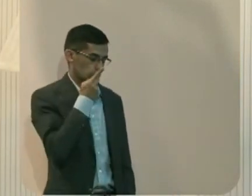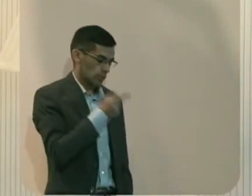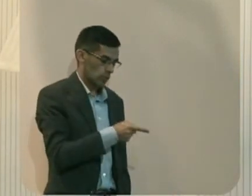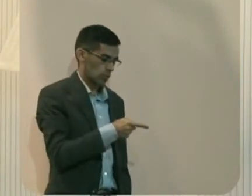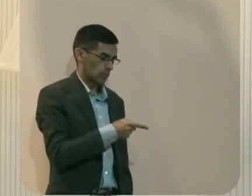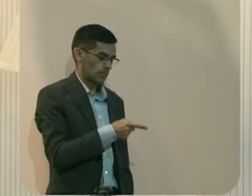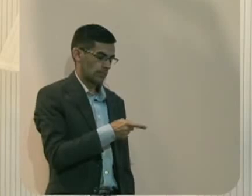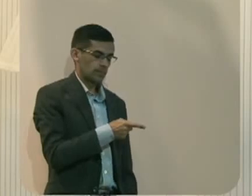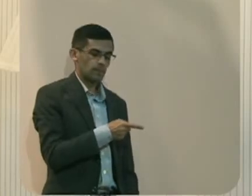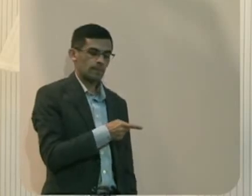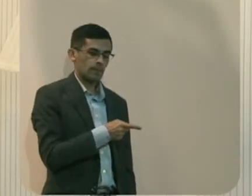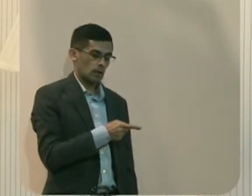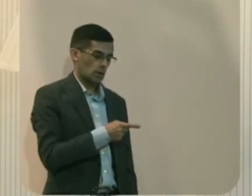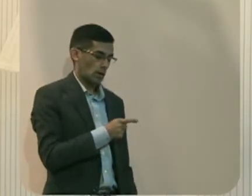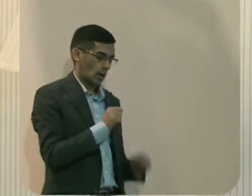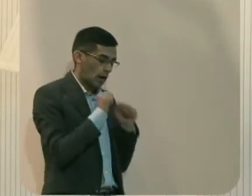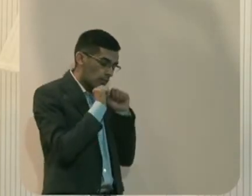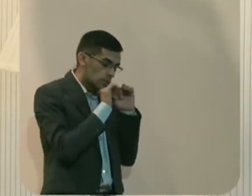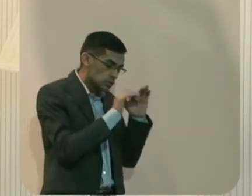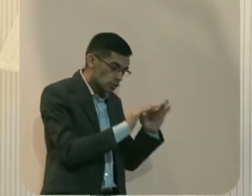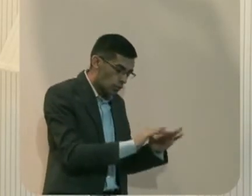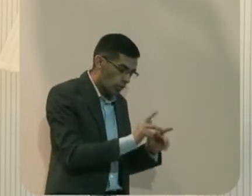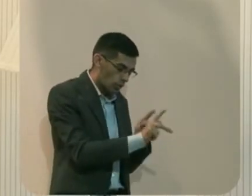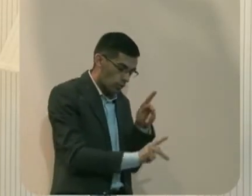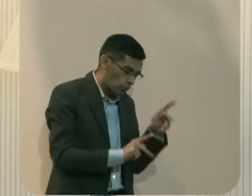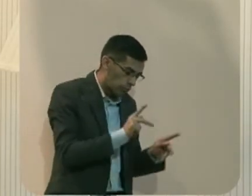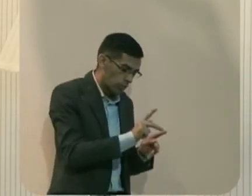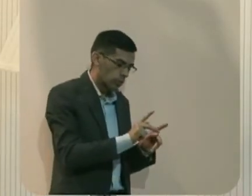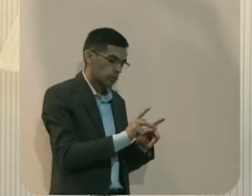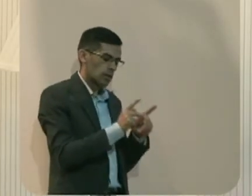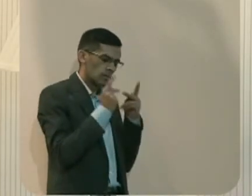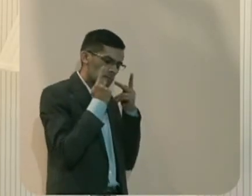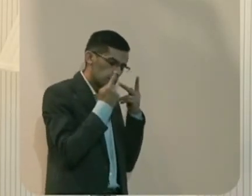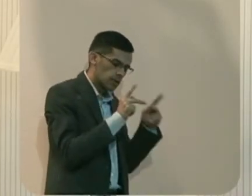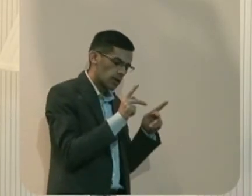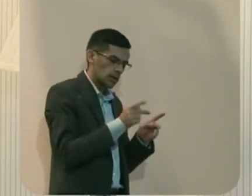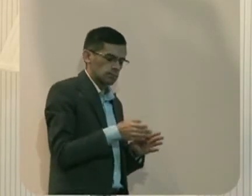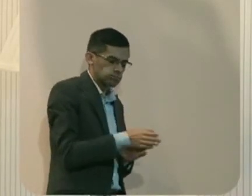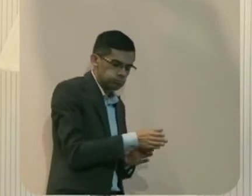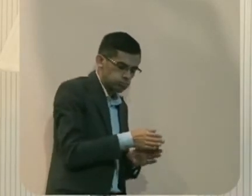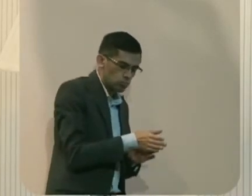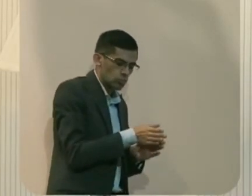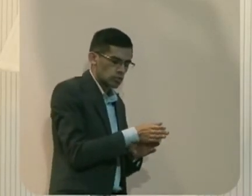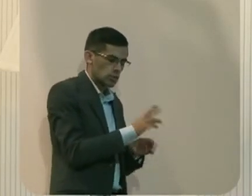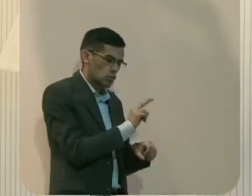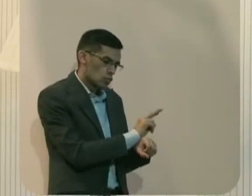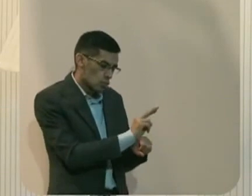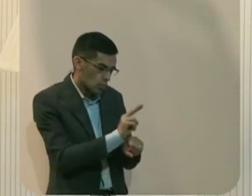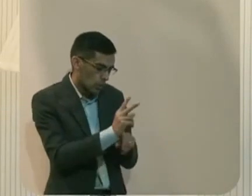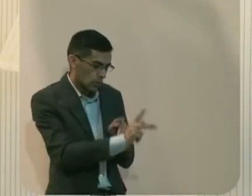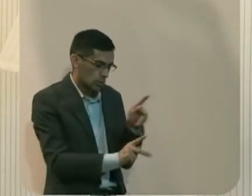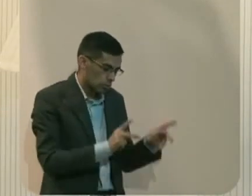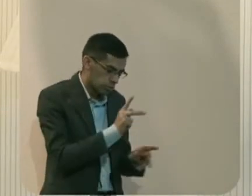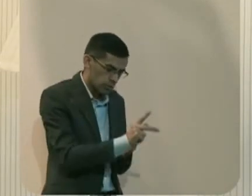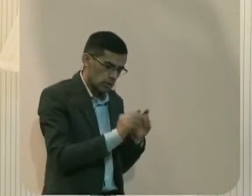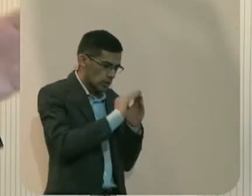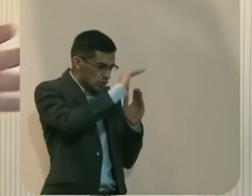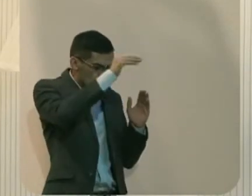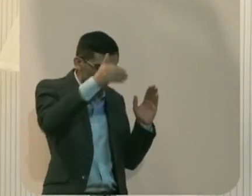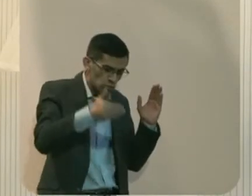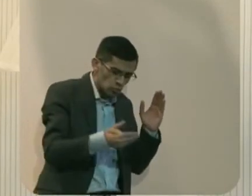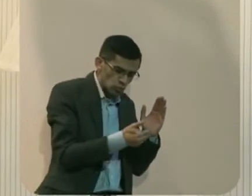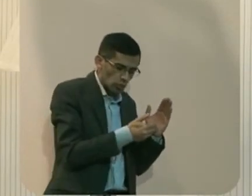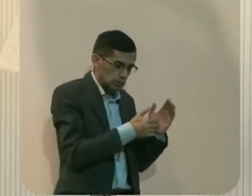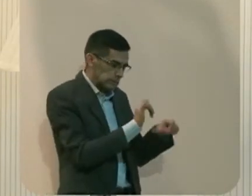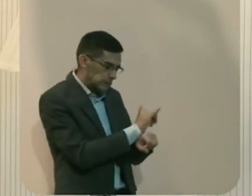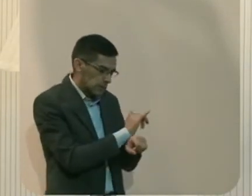assim: abençoa esse povo, ministra na vida desse povo, cuida desse povo de todas as maneiras